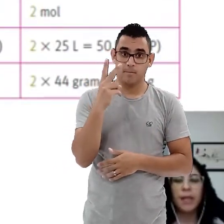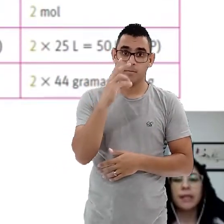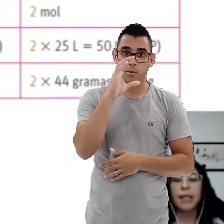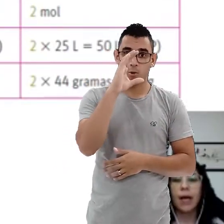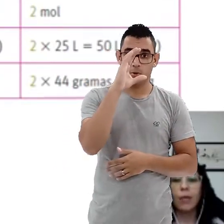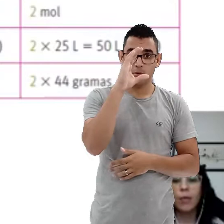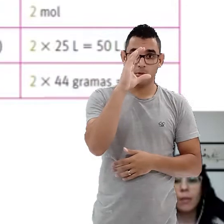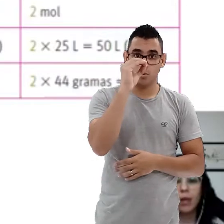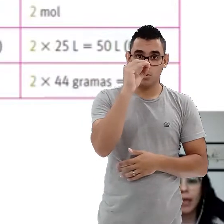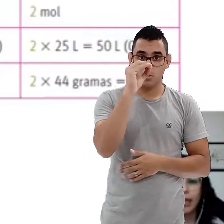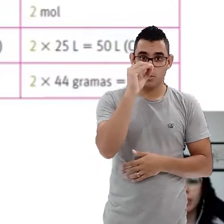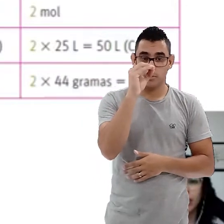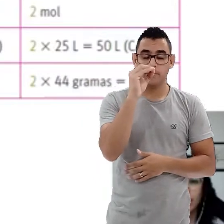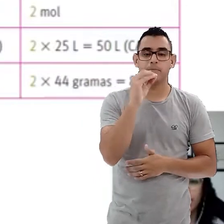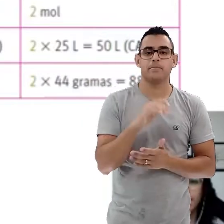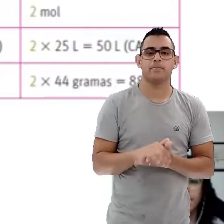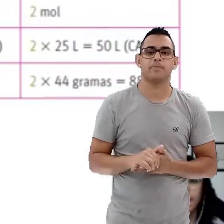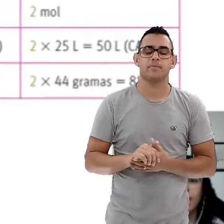CO, tá? Uma